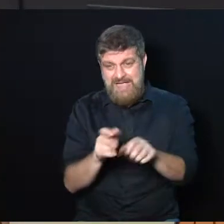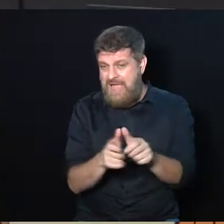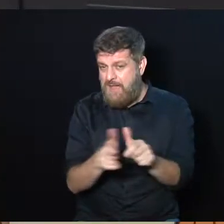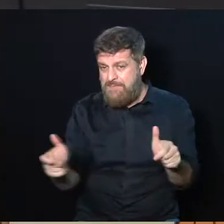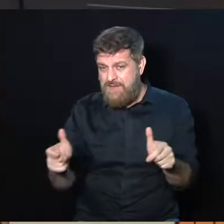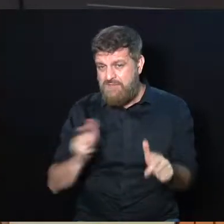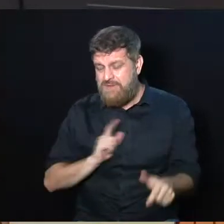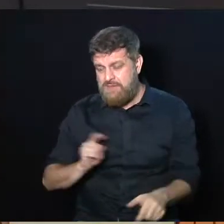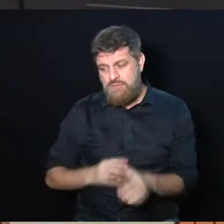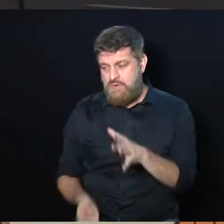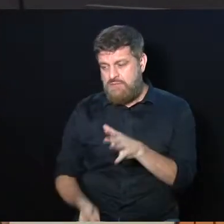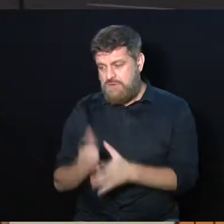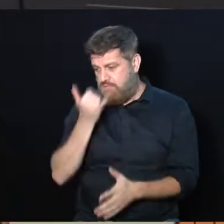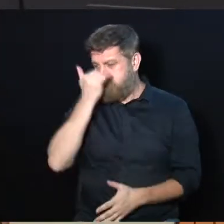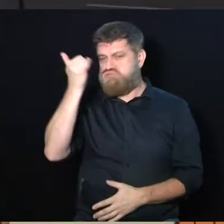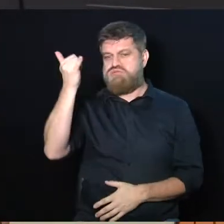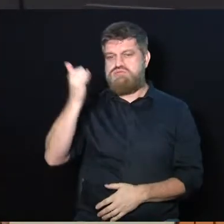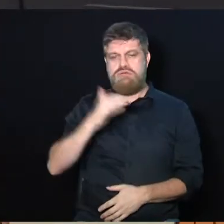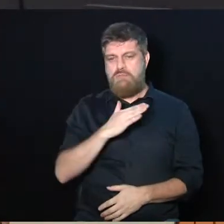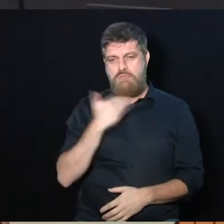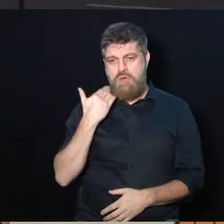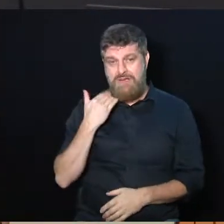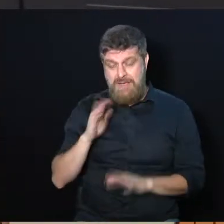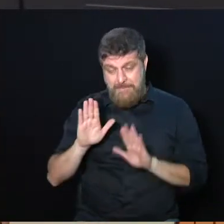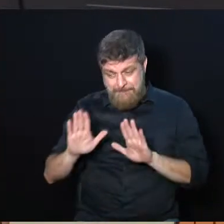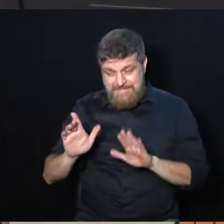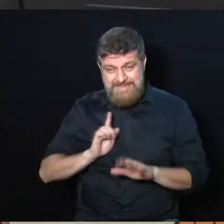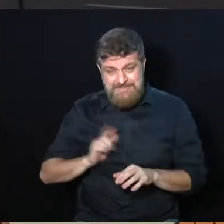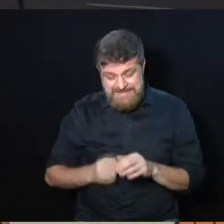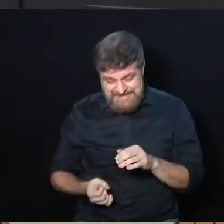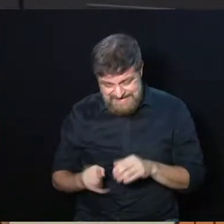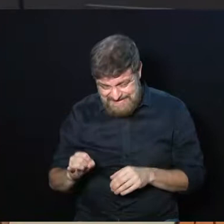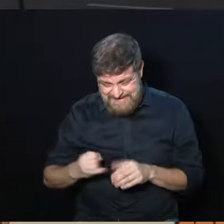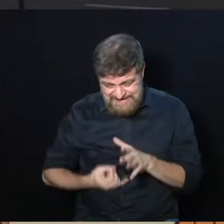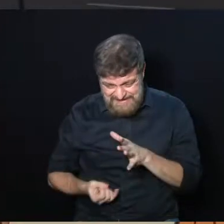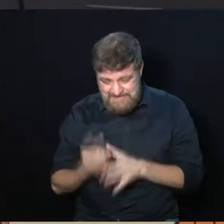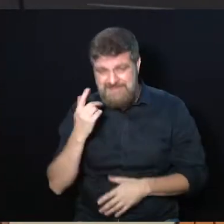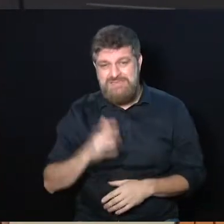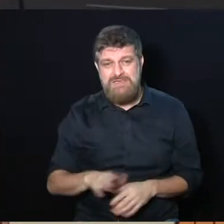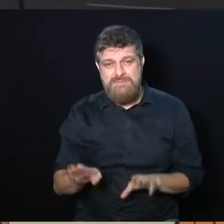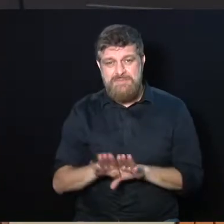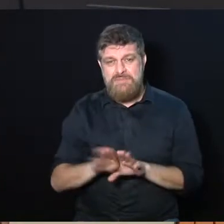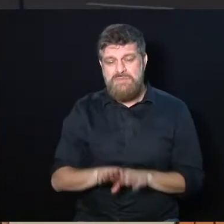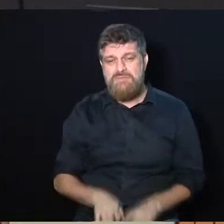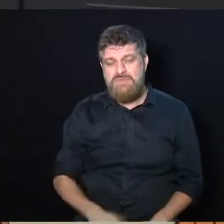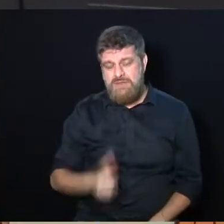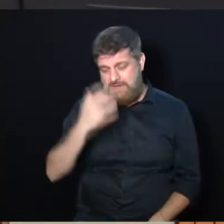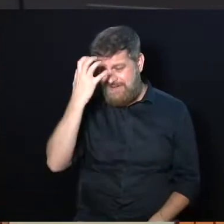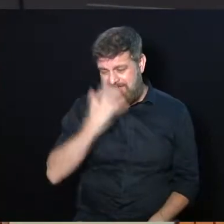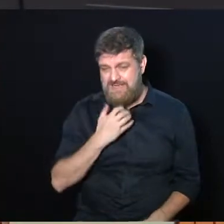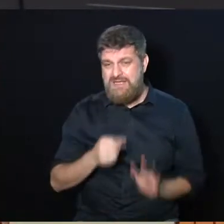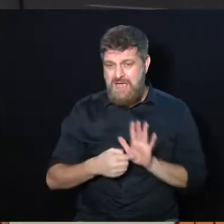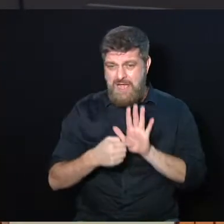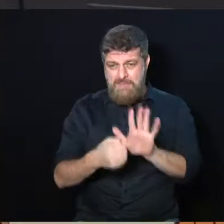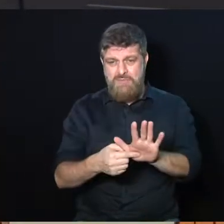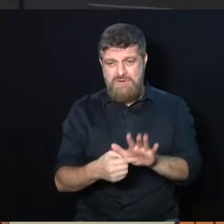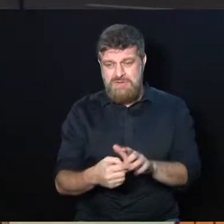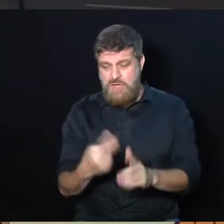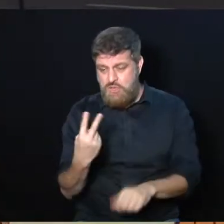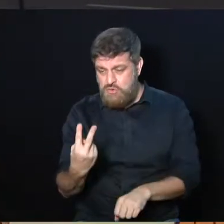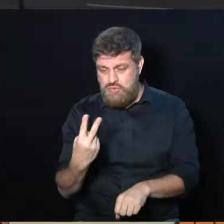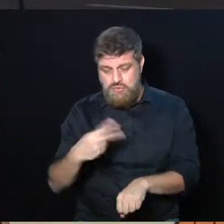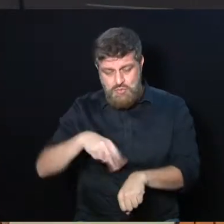não é grave. Por outro lado, um caso, quando é grave, já adiantando a segunda pergunta, ele mostra a gravidade nas primeiras 2